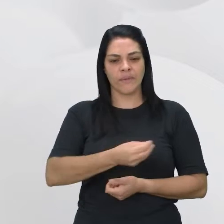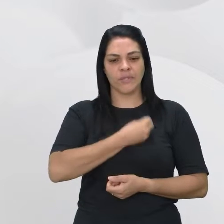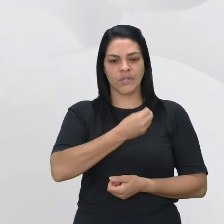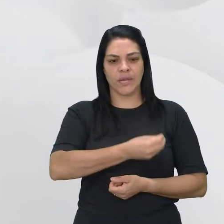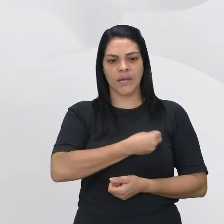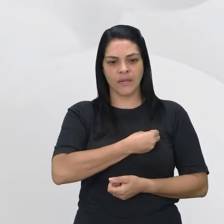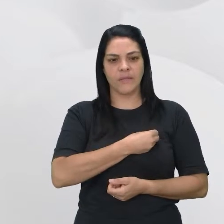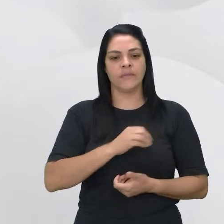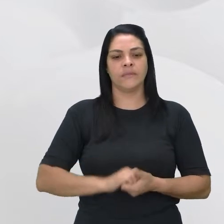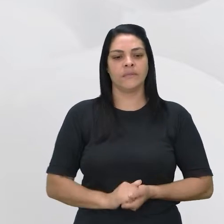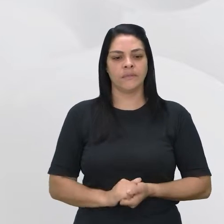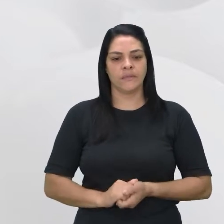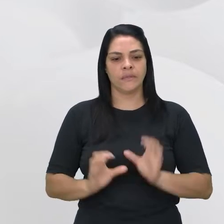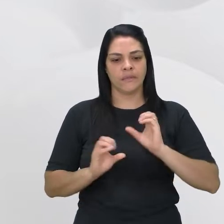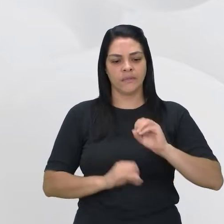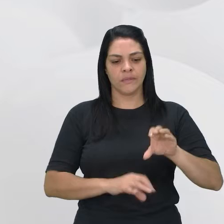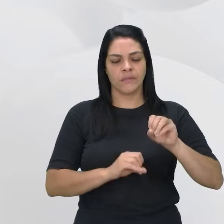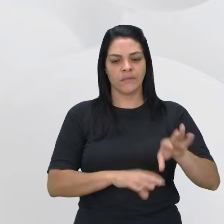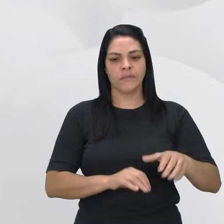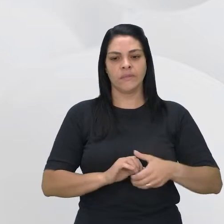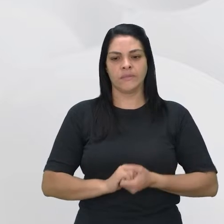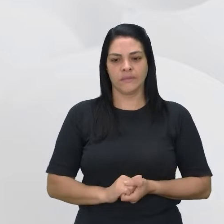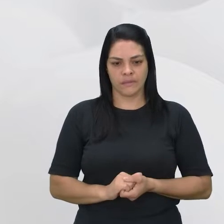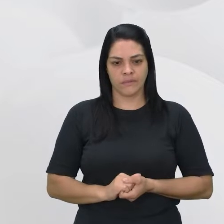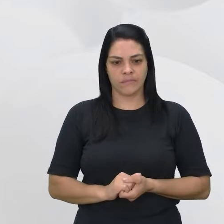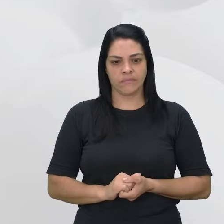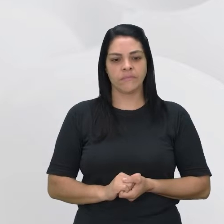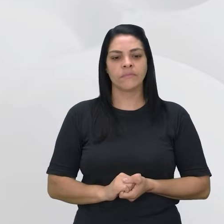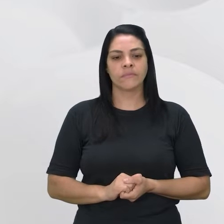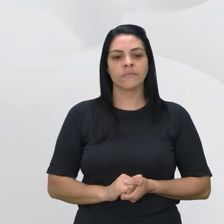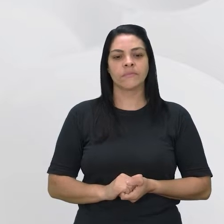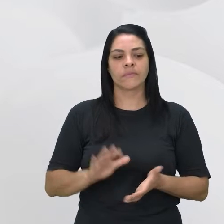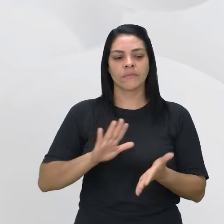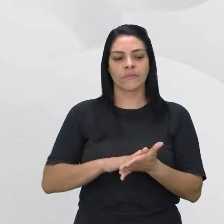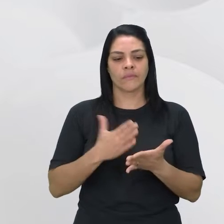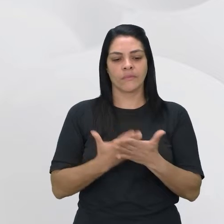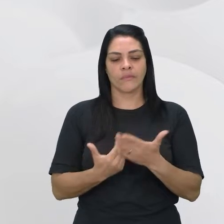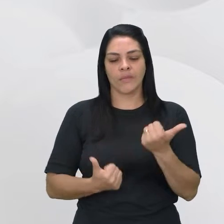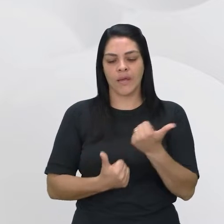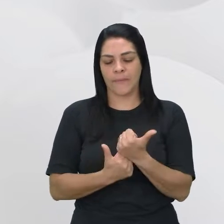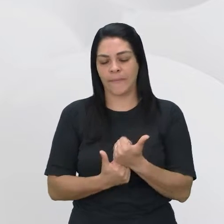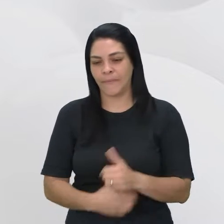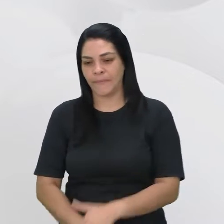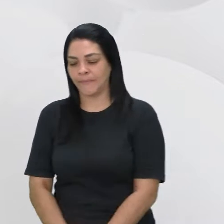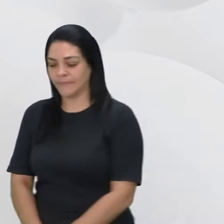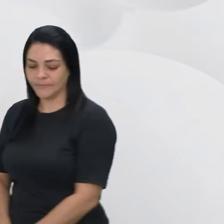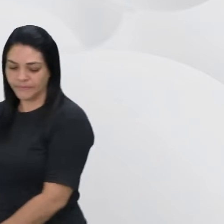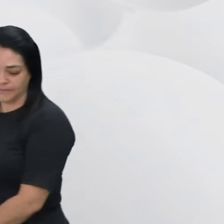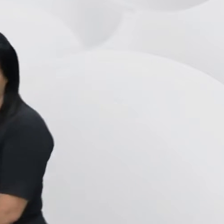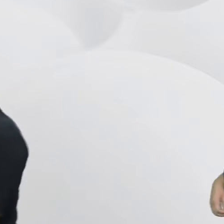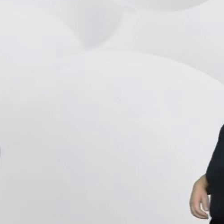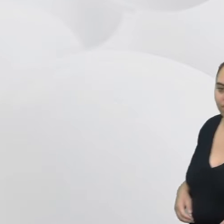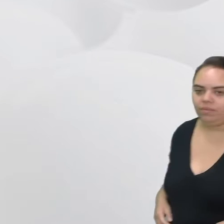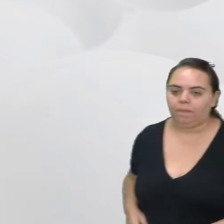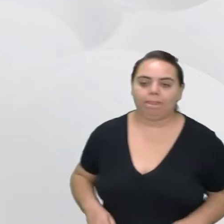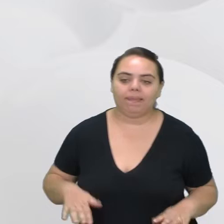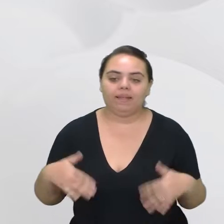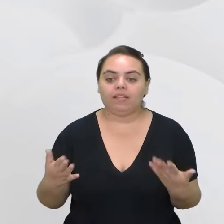aí uma situação em que passa a chover com mais intensidade a partir de outubro. Então, a gente planta nesse período